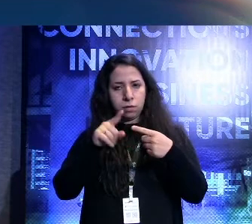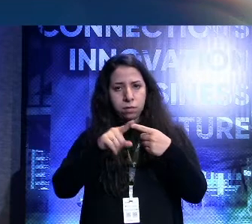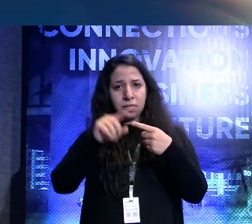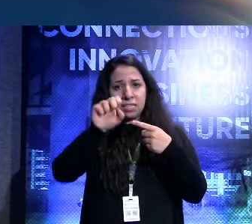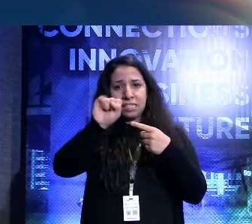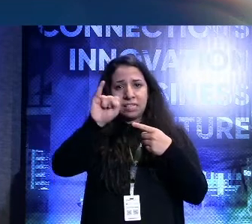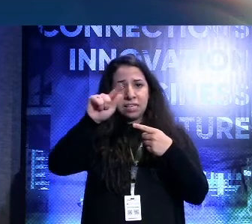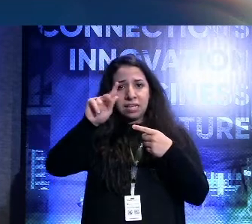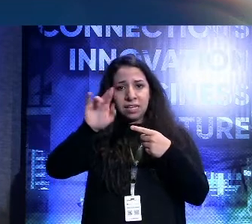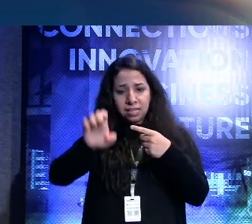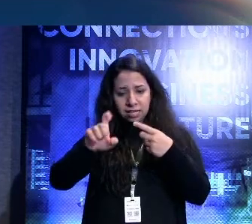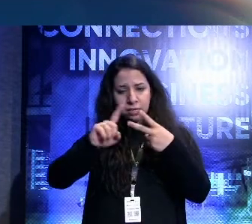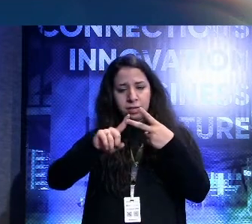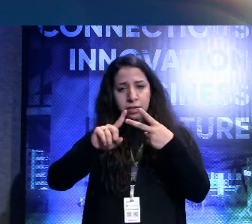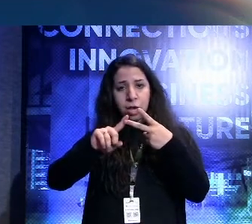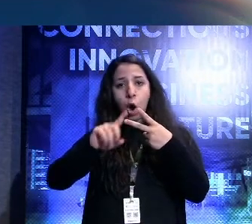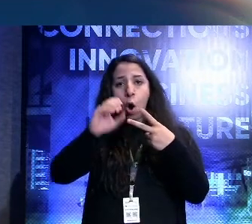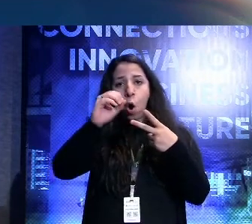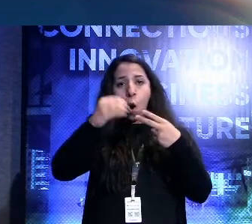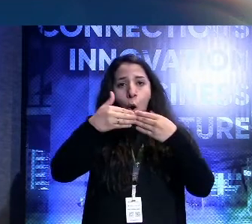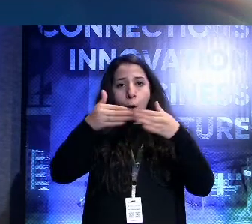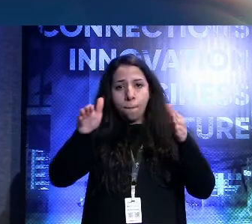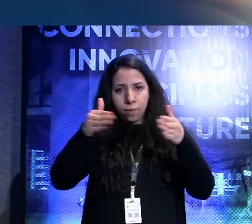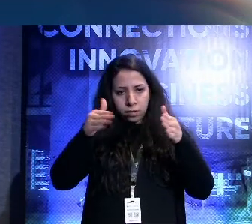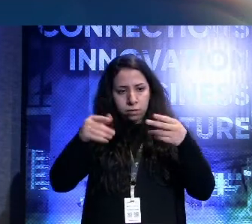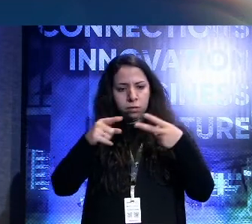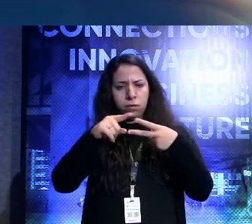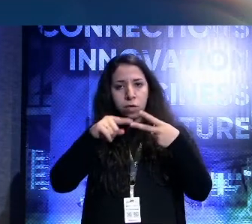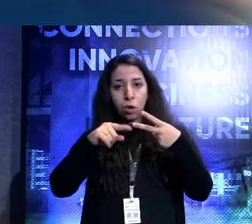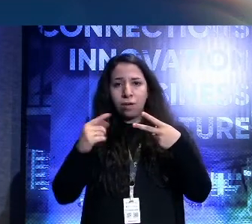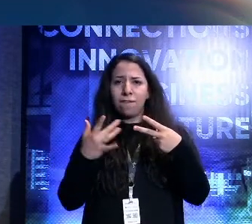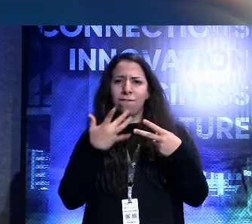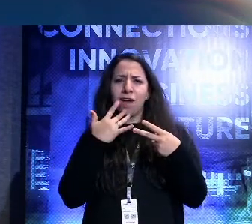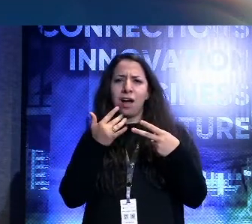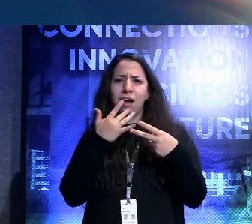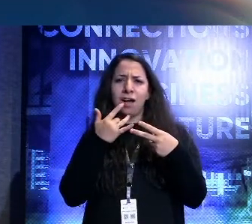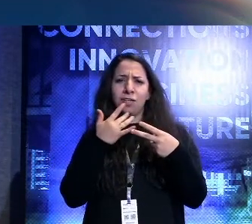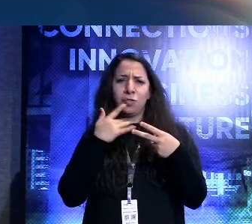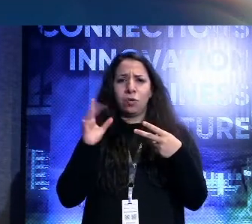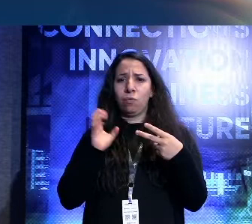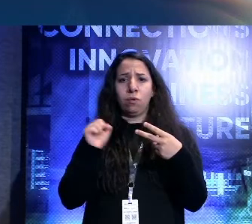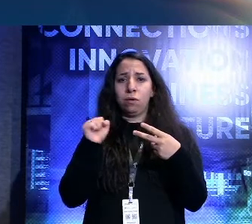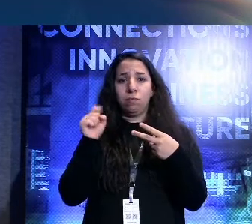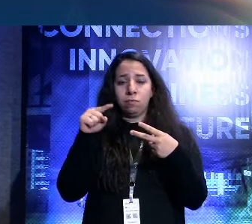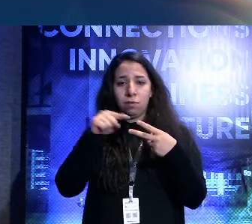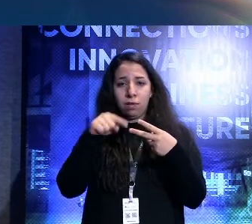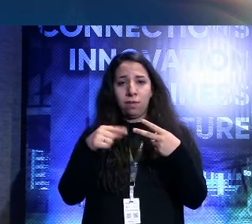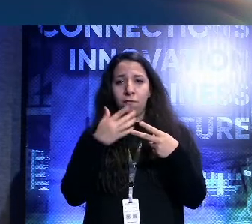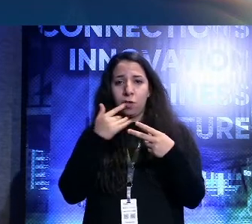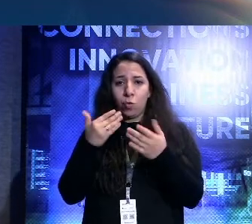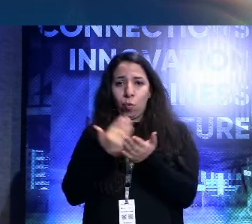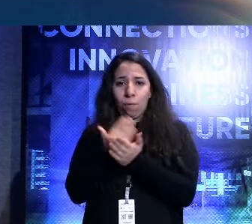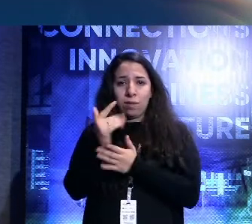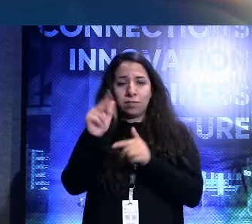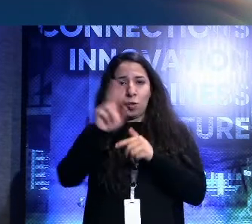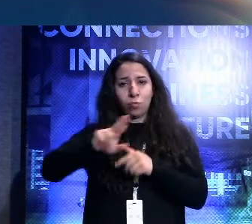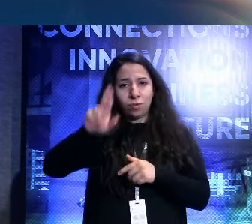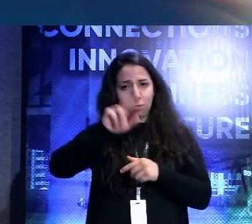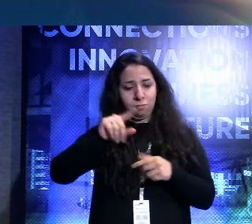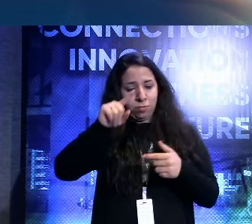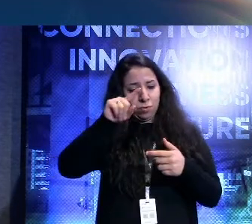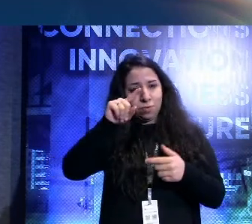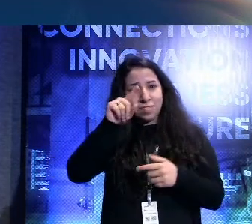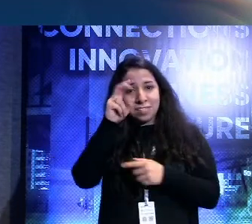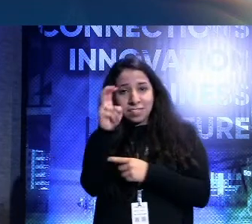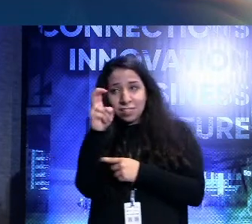dois que eu sou muito fã, e são dois que são muito fáceis de você começar a usar. Você pegar os 5 princípios do